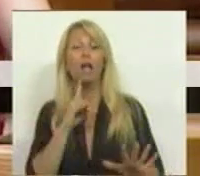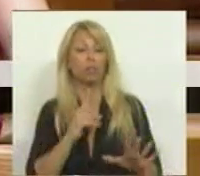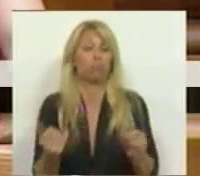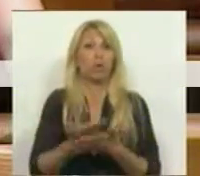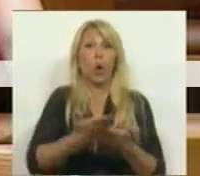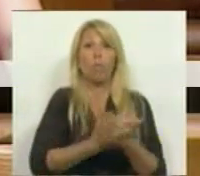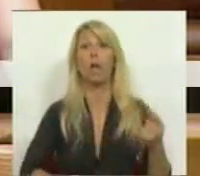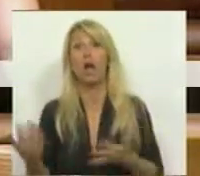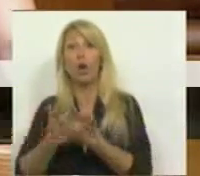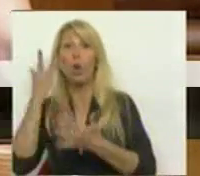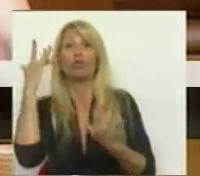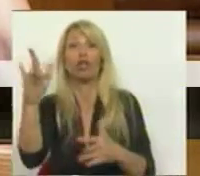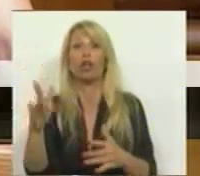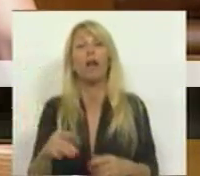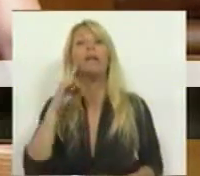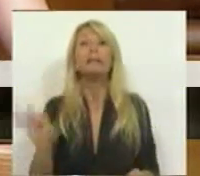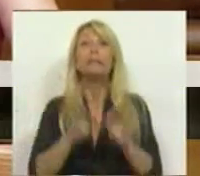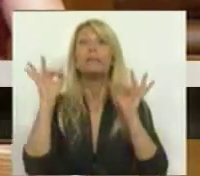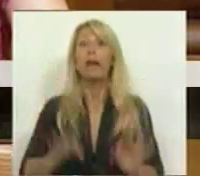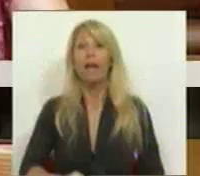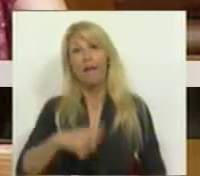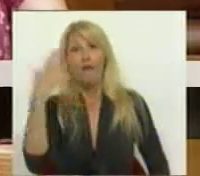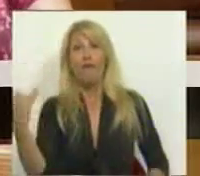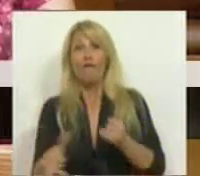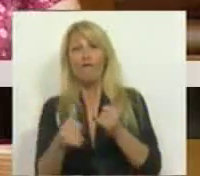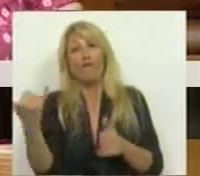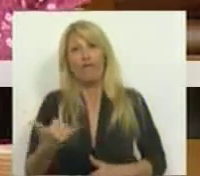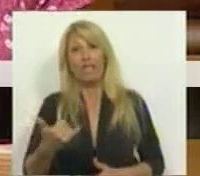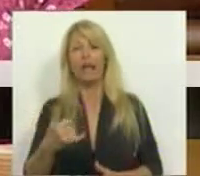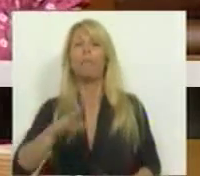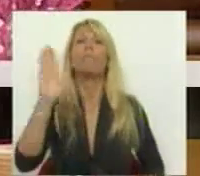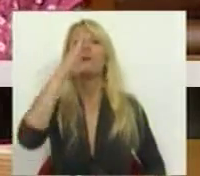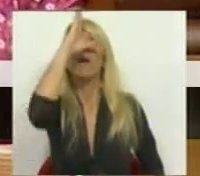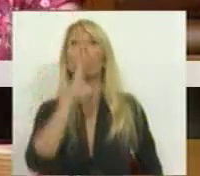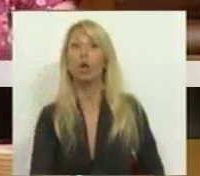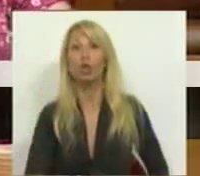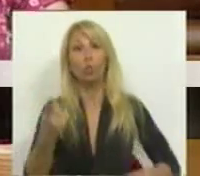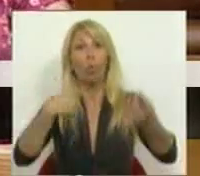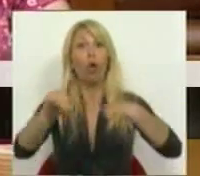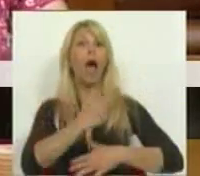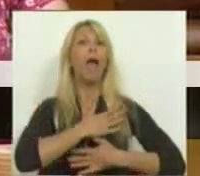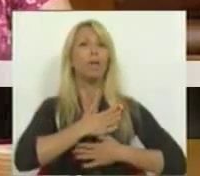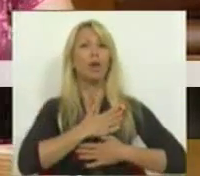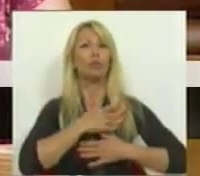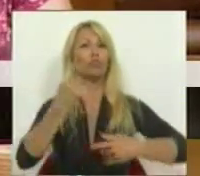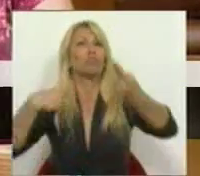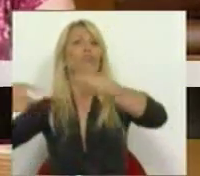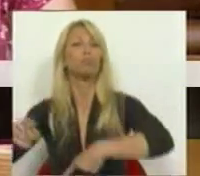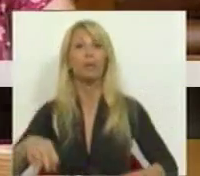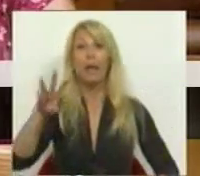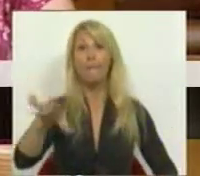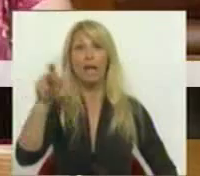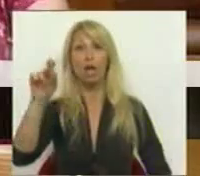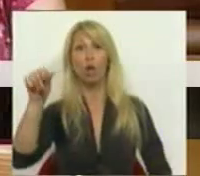negócios estrangeiros, como vice-primeiro-ministro. Trocou uns amigos por Maria Luís Albuquerque. E se antes